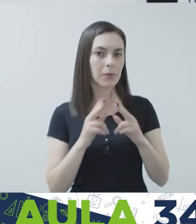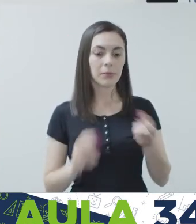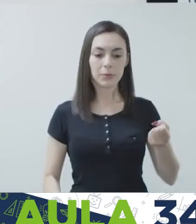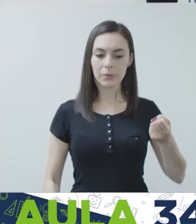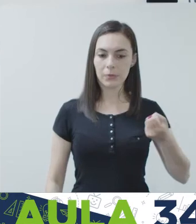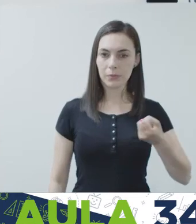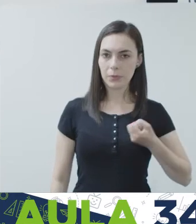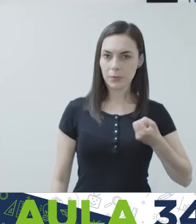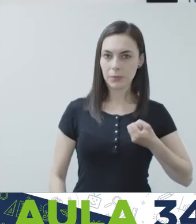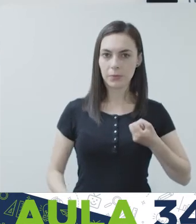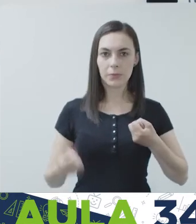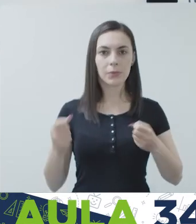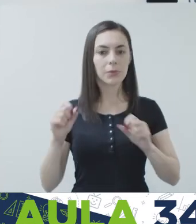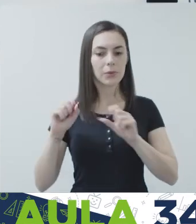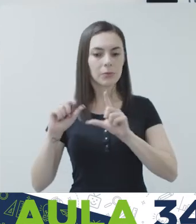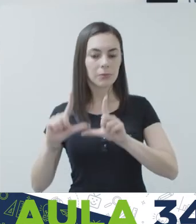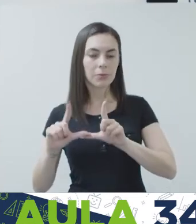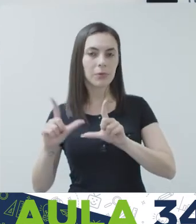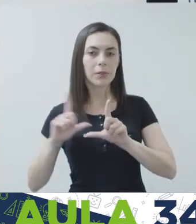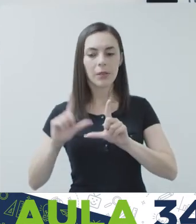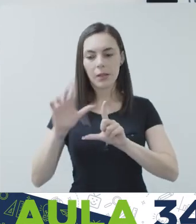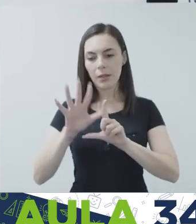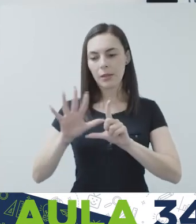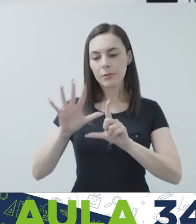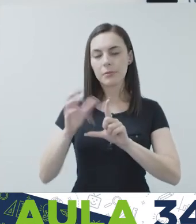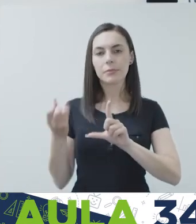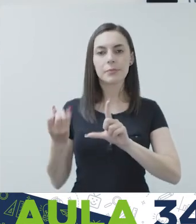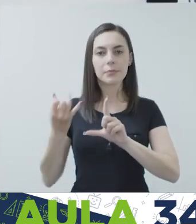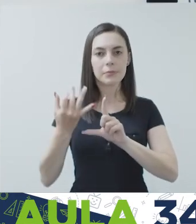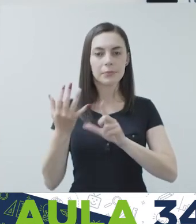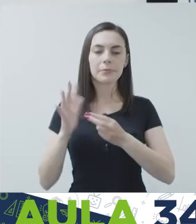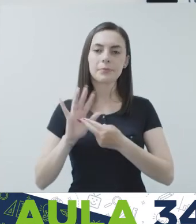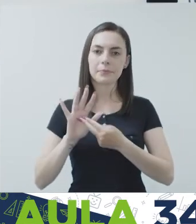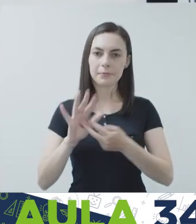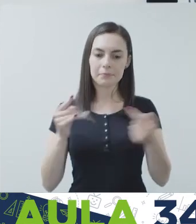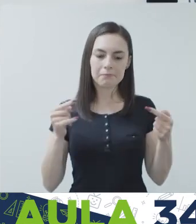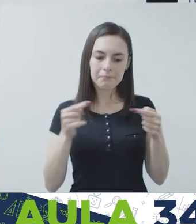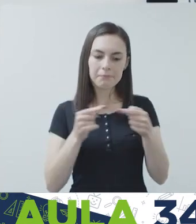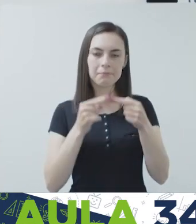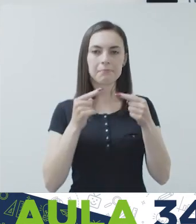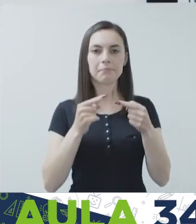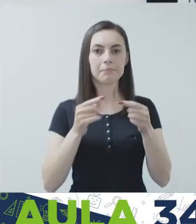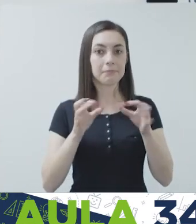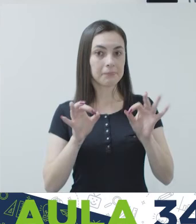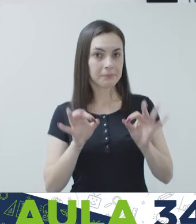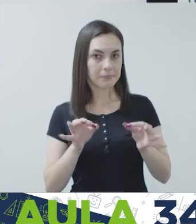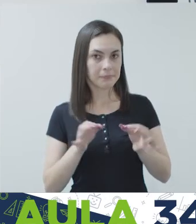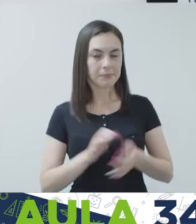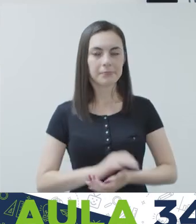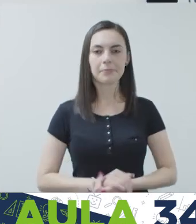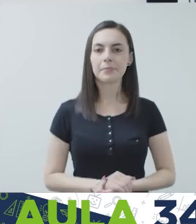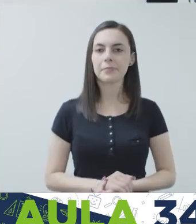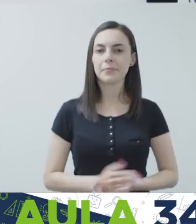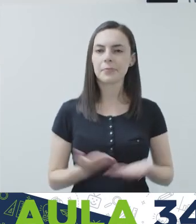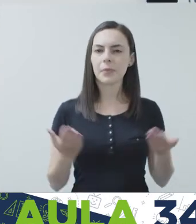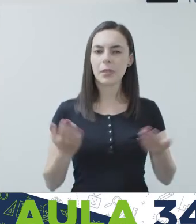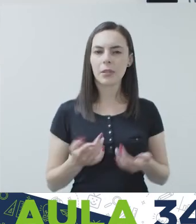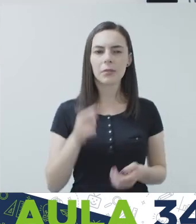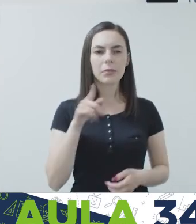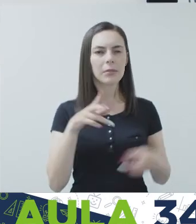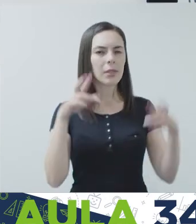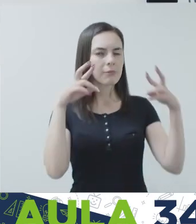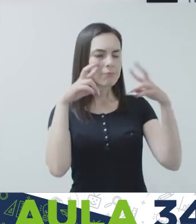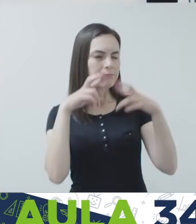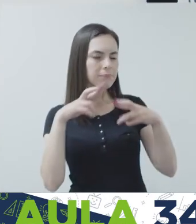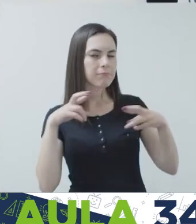número com a cartela que tem a quantidade que esse número representa. Certo? Então, vocês vão olhar,